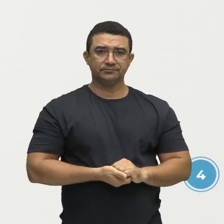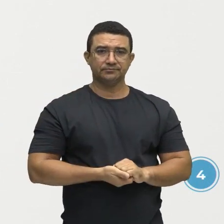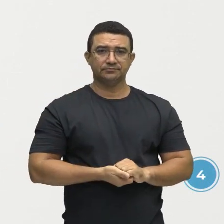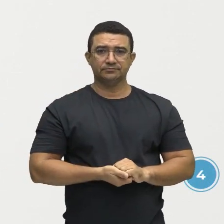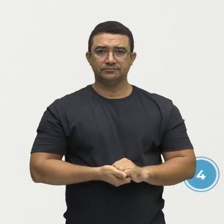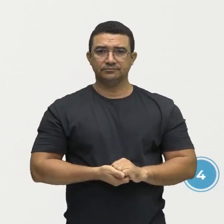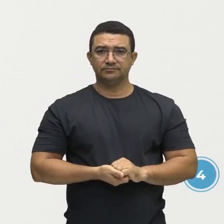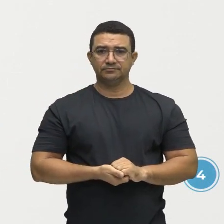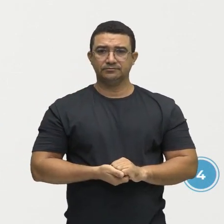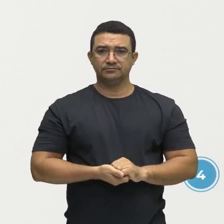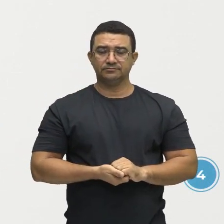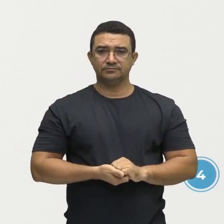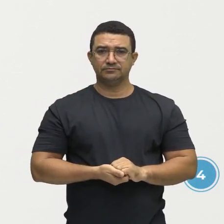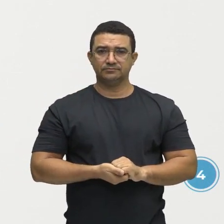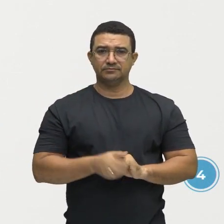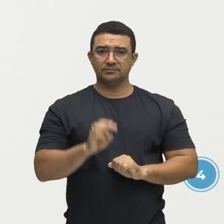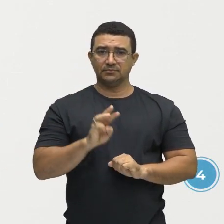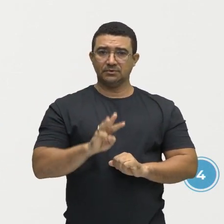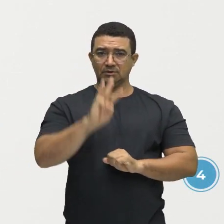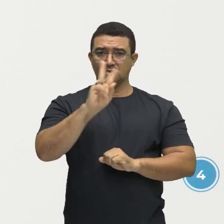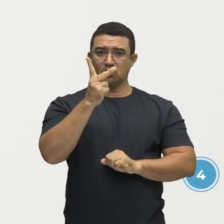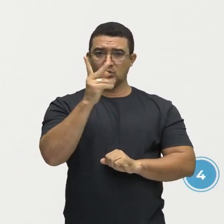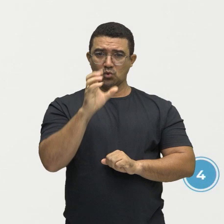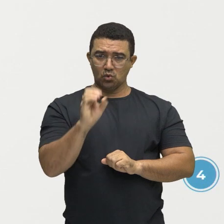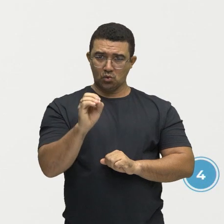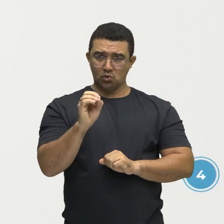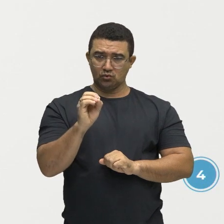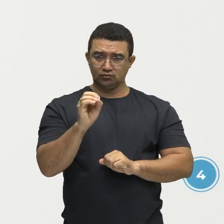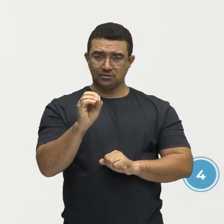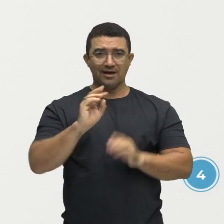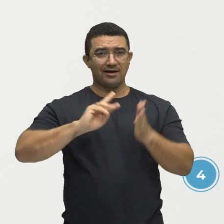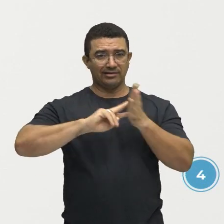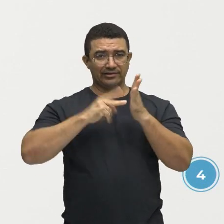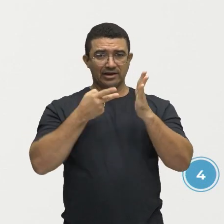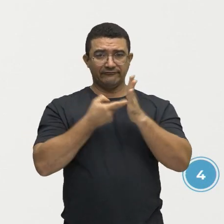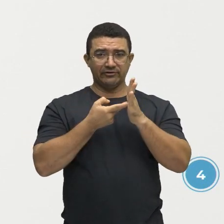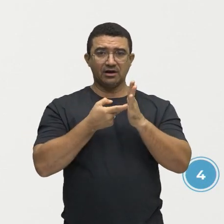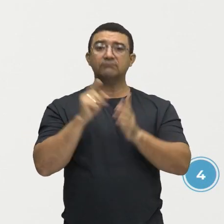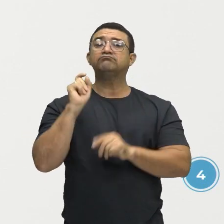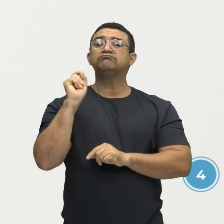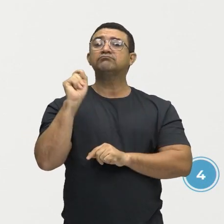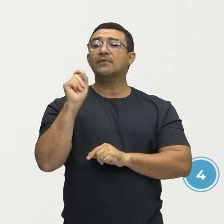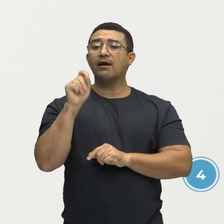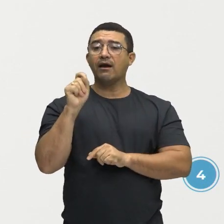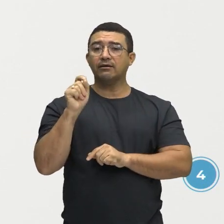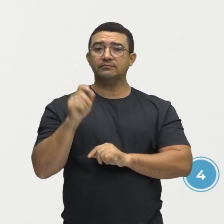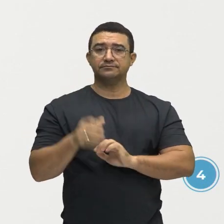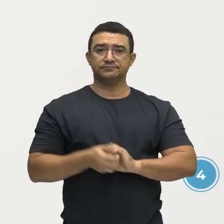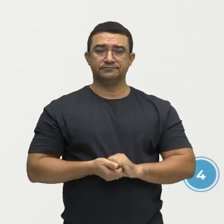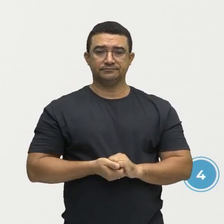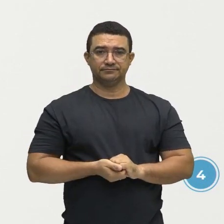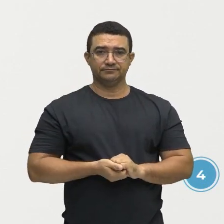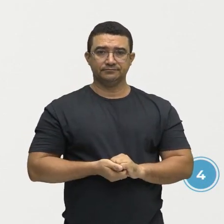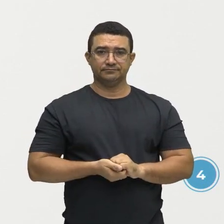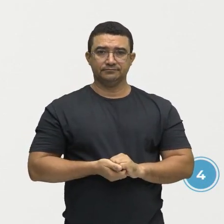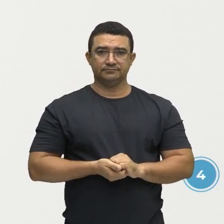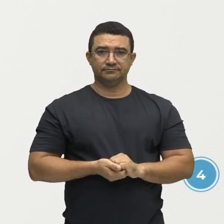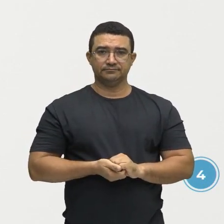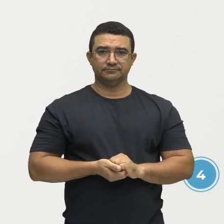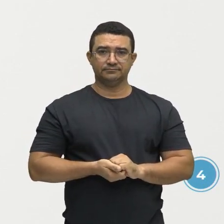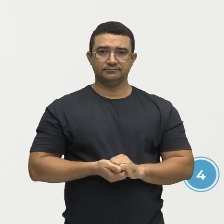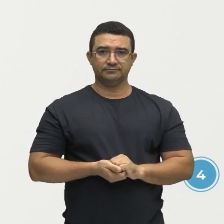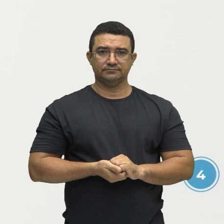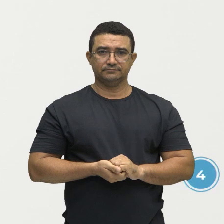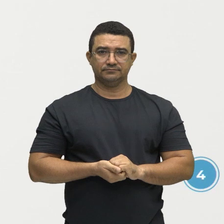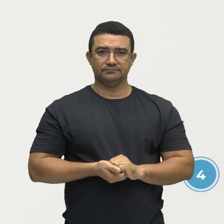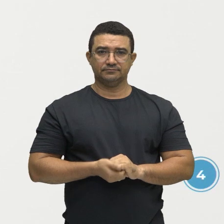Em seguida, nós temos who. Who. Who que significa quem. Na